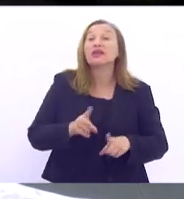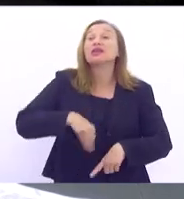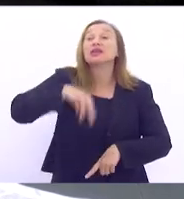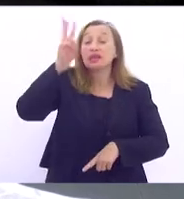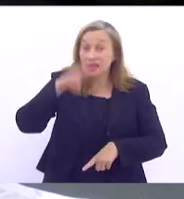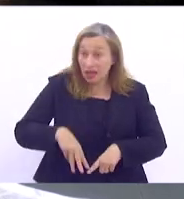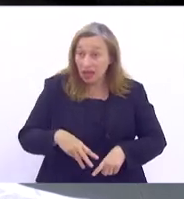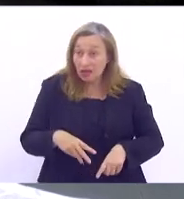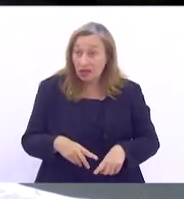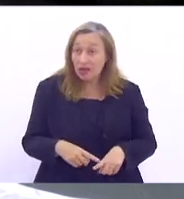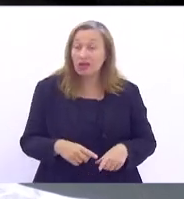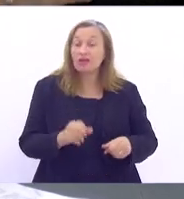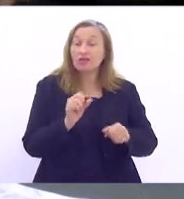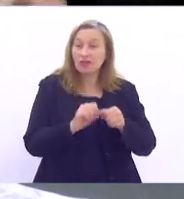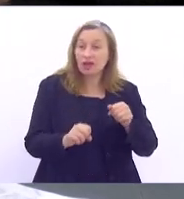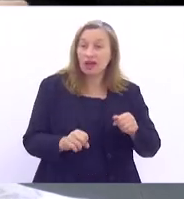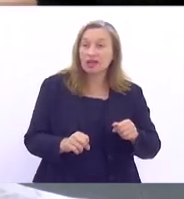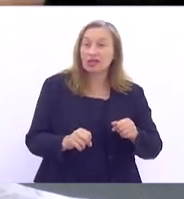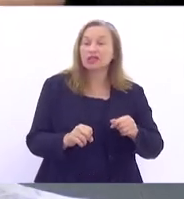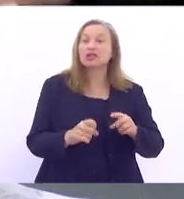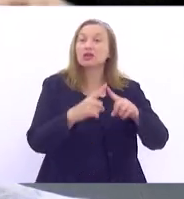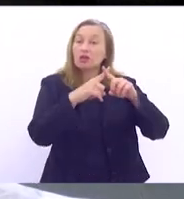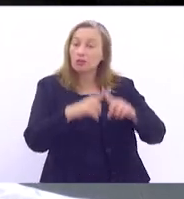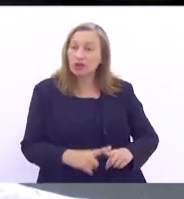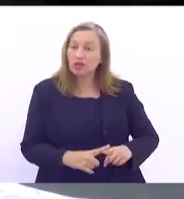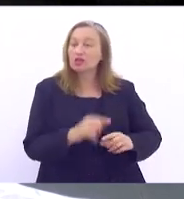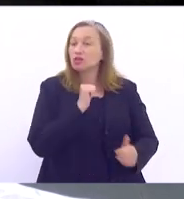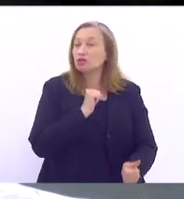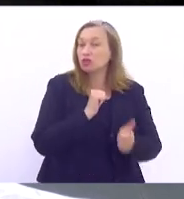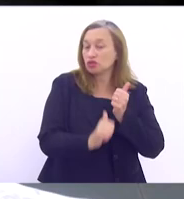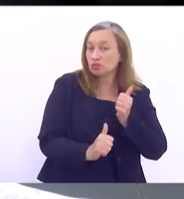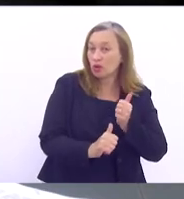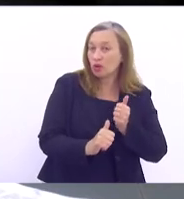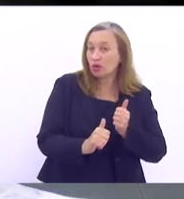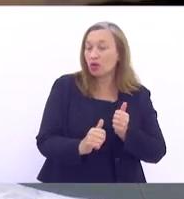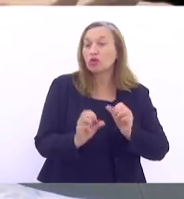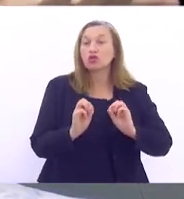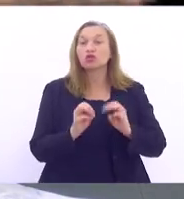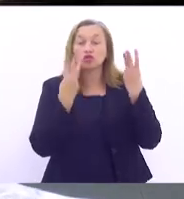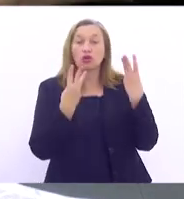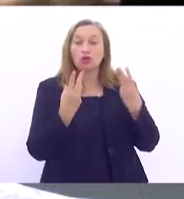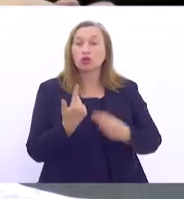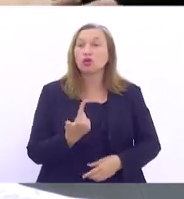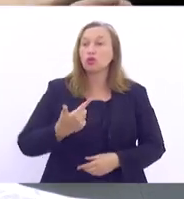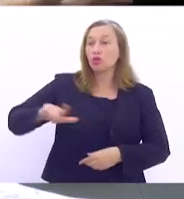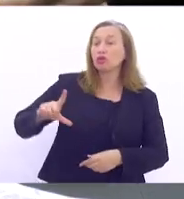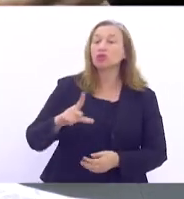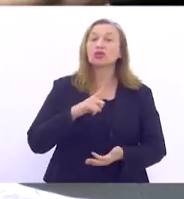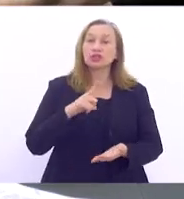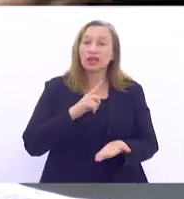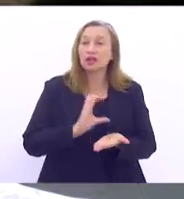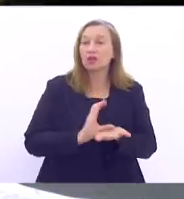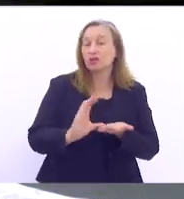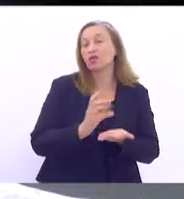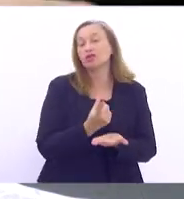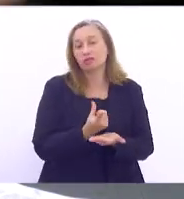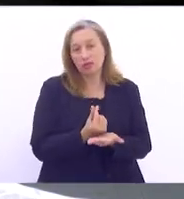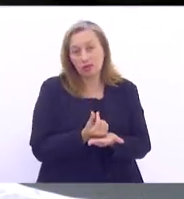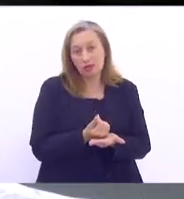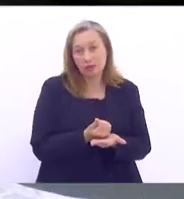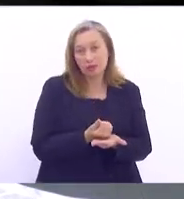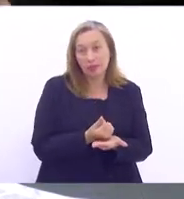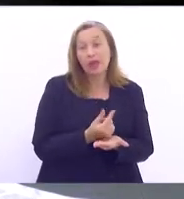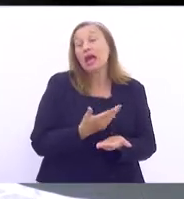de futebol, os shows, etc., eles têm um ressarcimento via o valor do ingresso. Então,